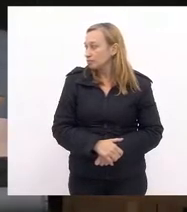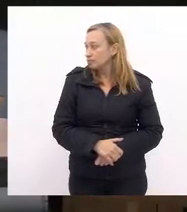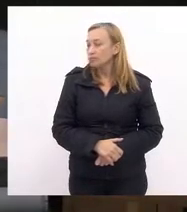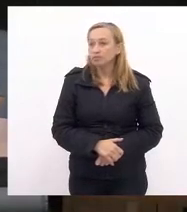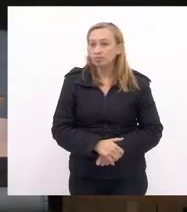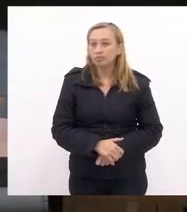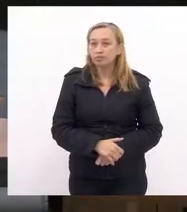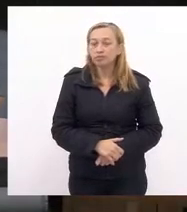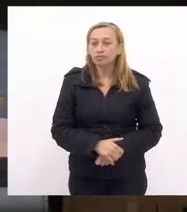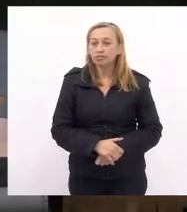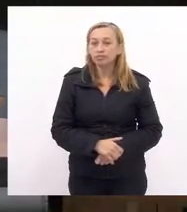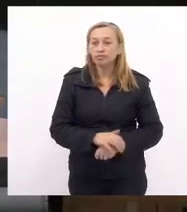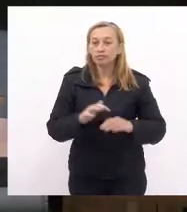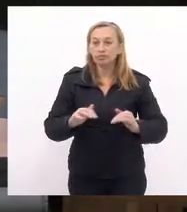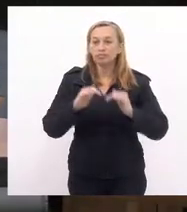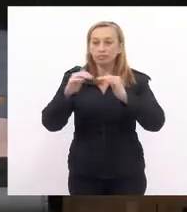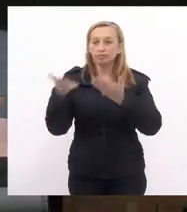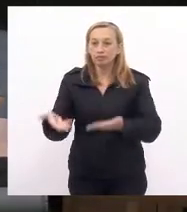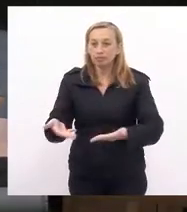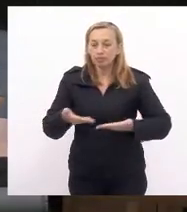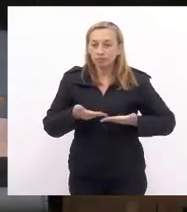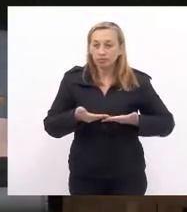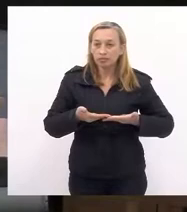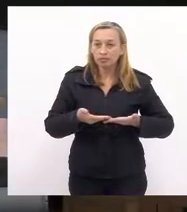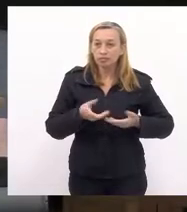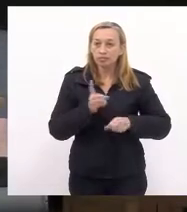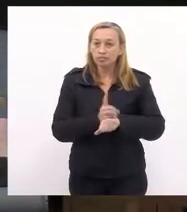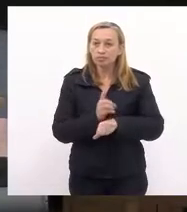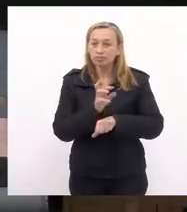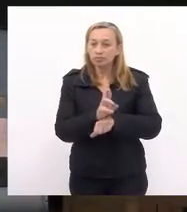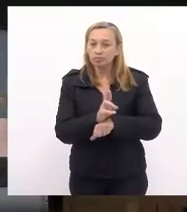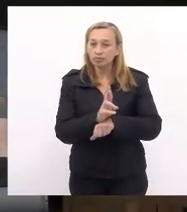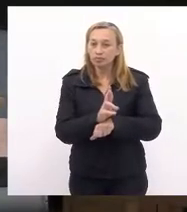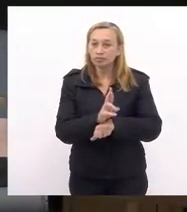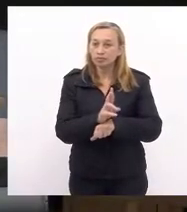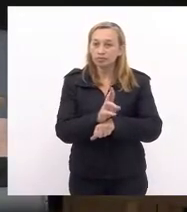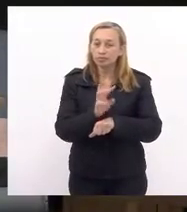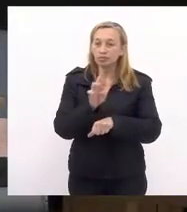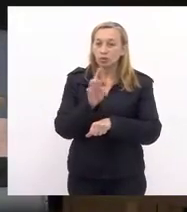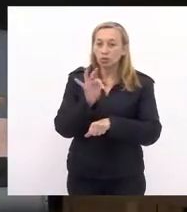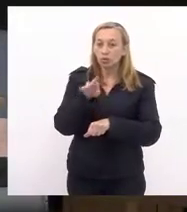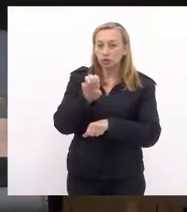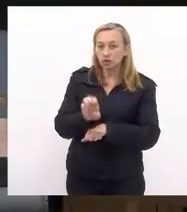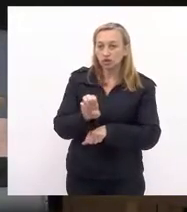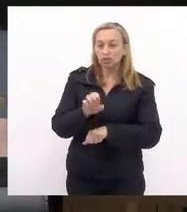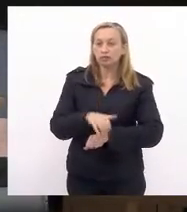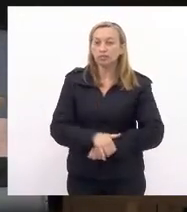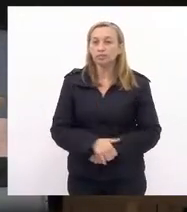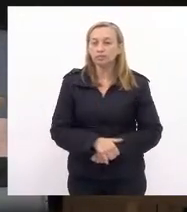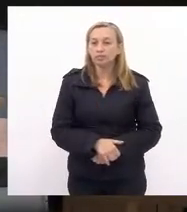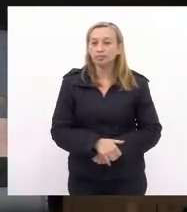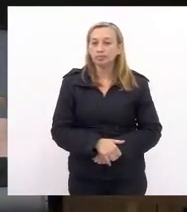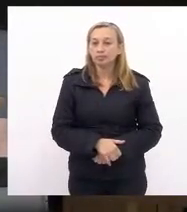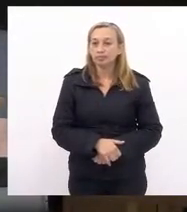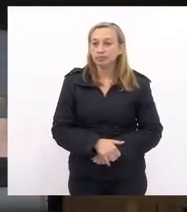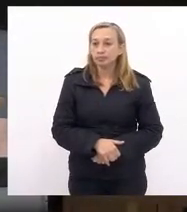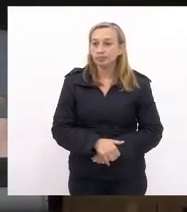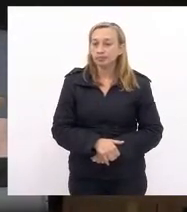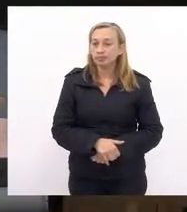Tenho a honra de chamar a excelentíssima doutora Ruth Bastos.